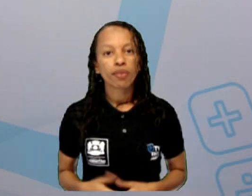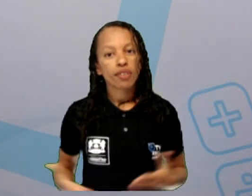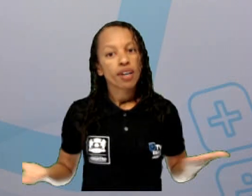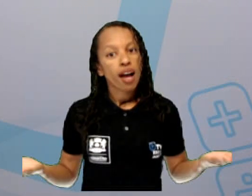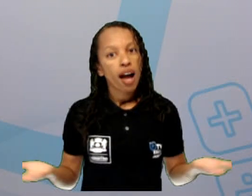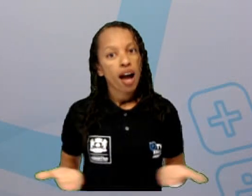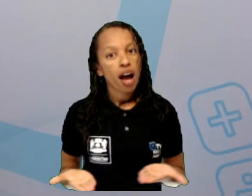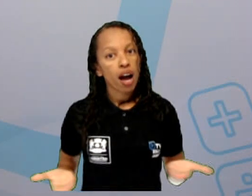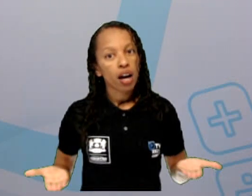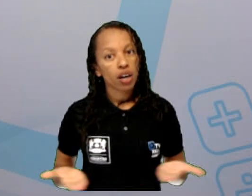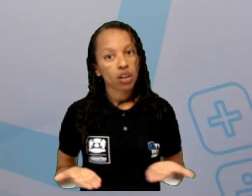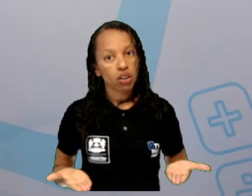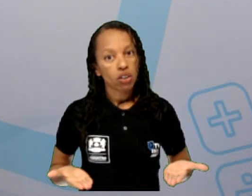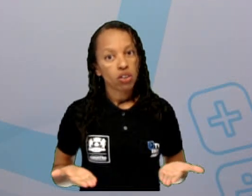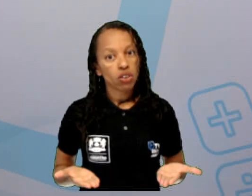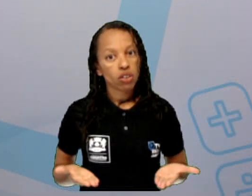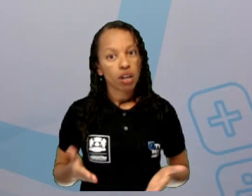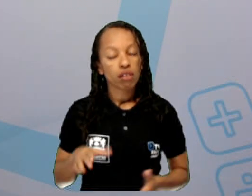sobre os animais